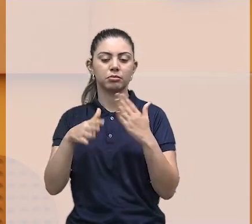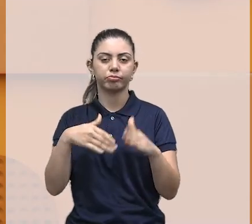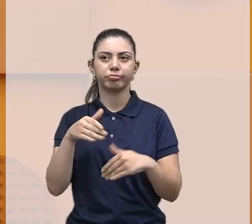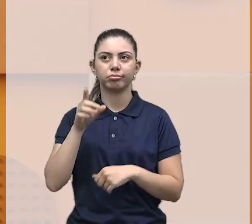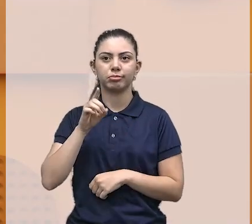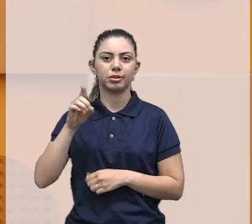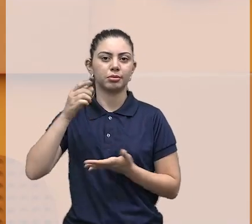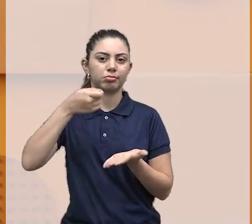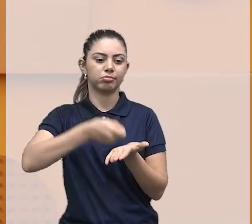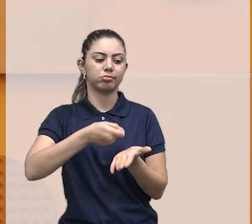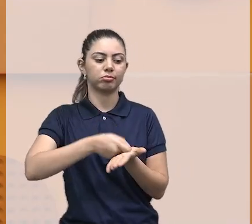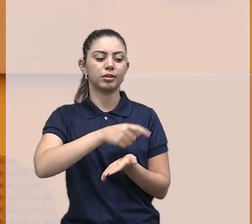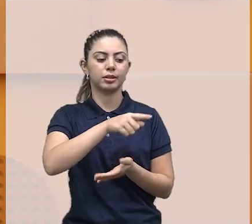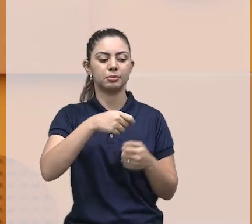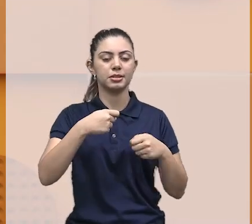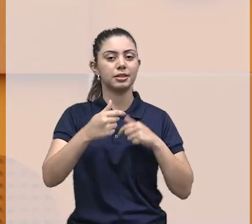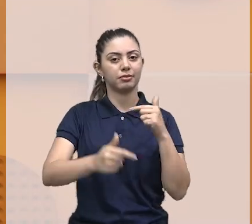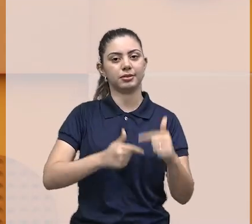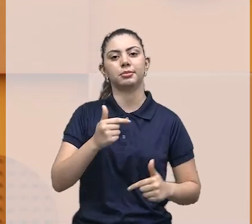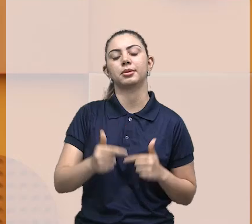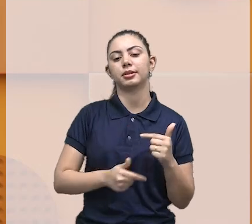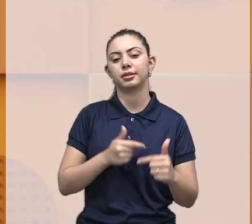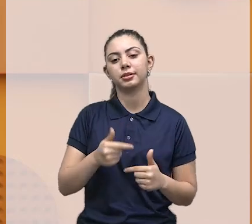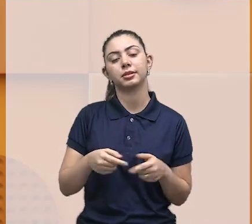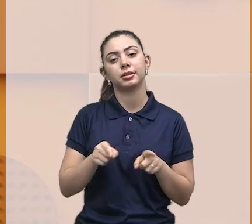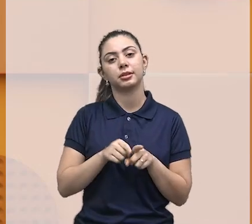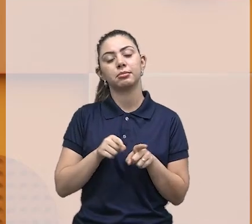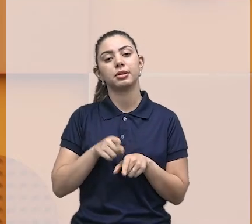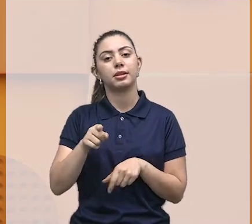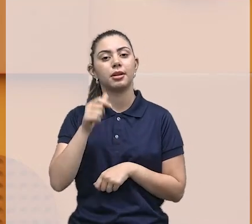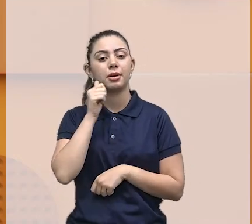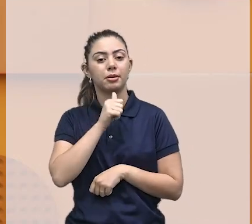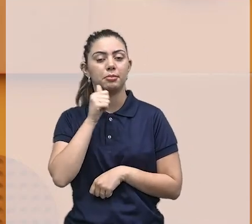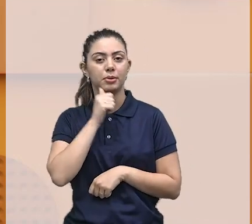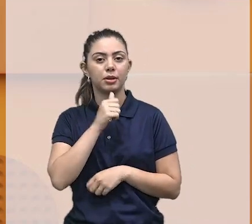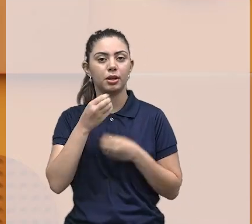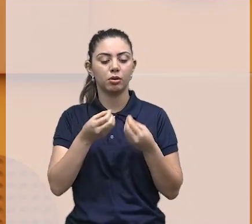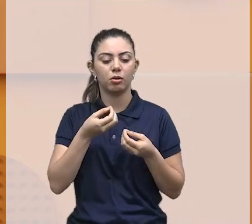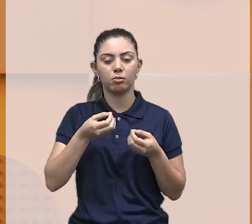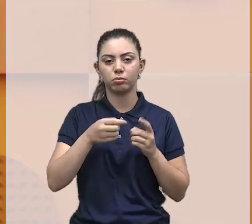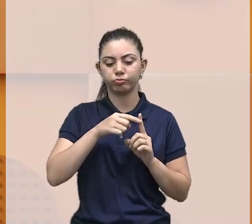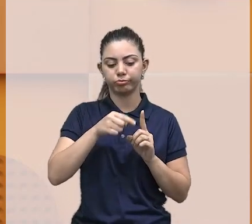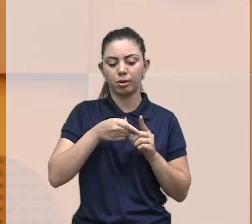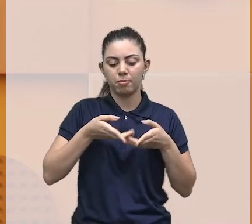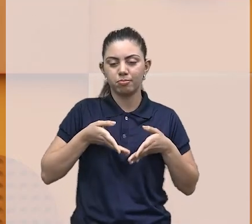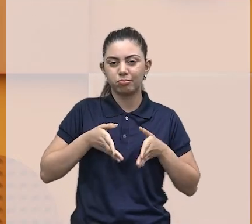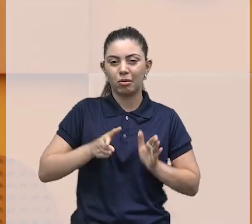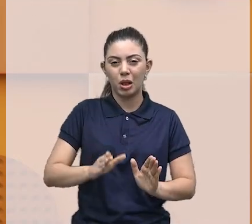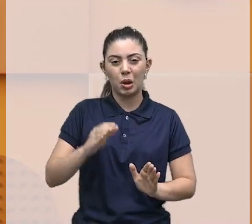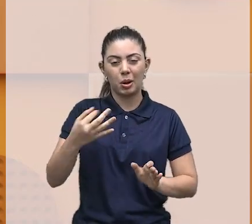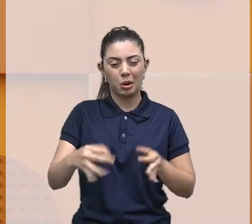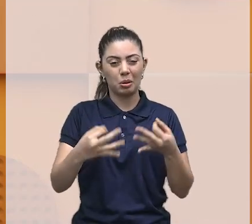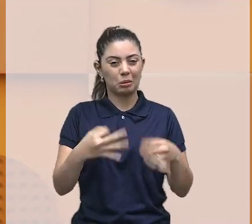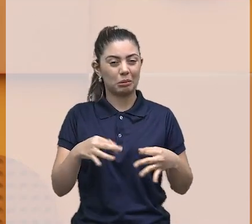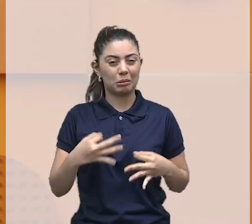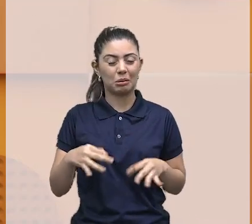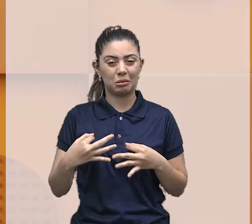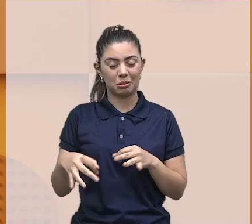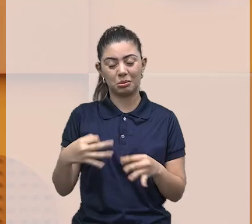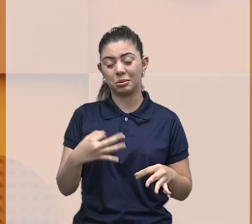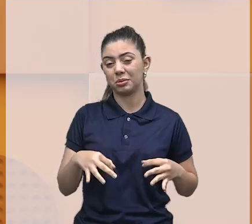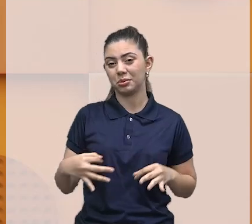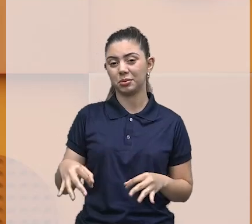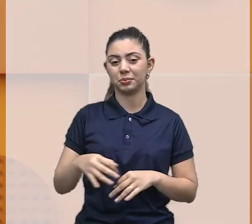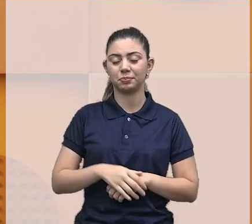de trabalhar. Assim como a mulher, ao entrar em trabalho de parto, sentiria as dores do trabalho de